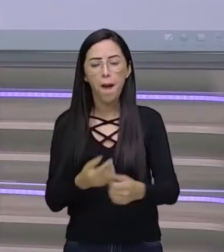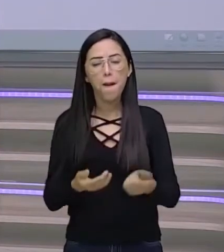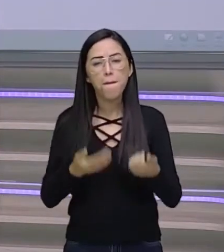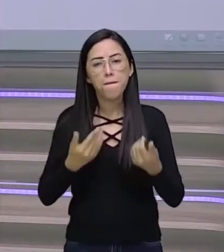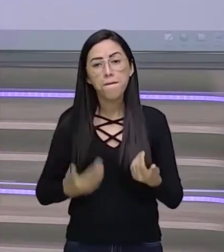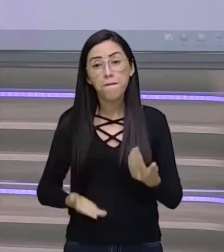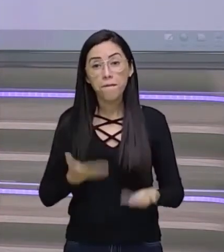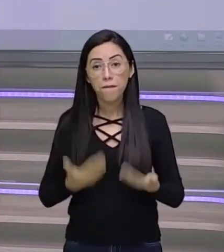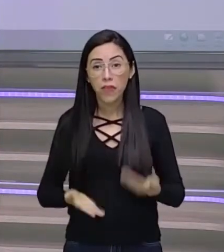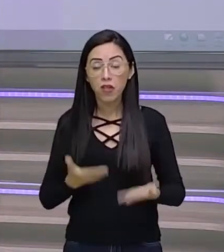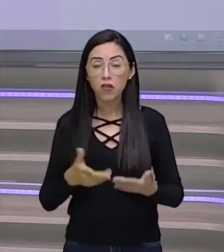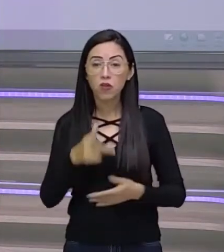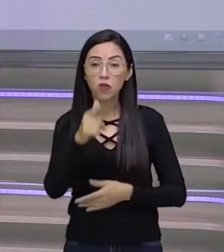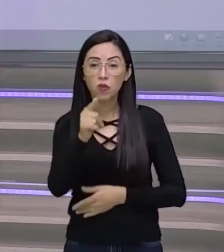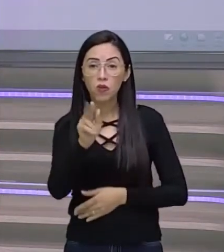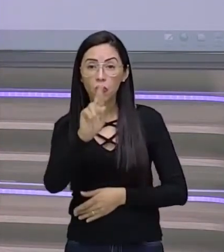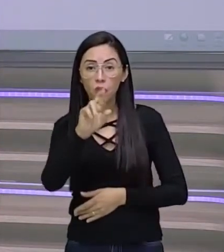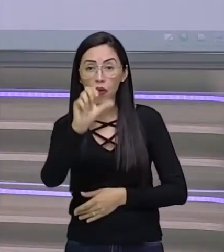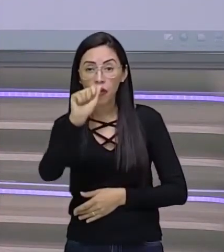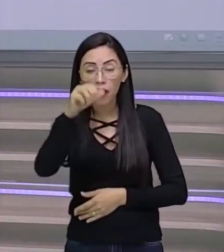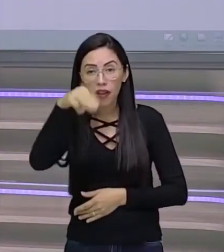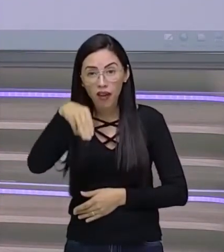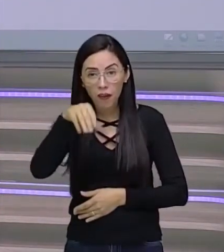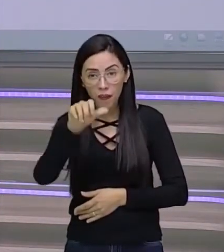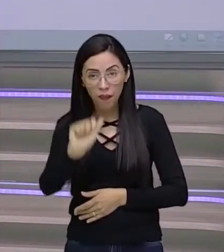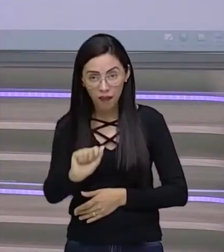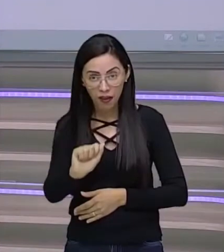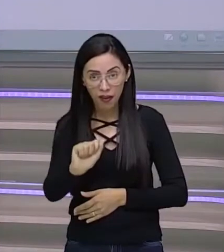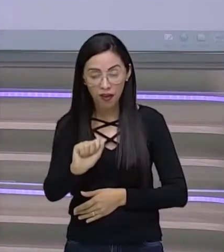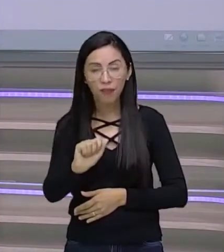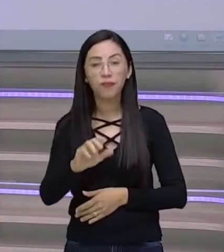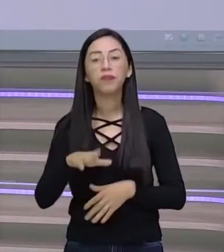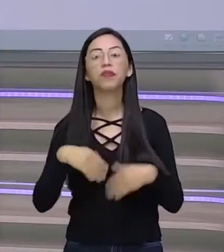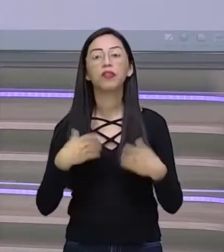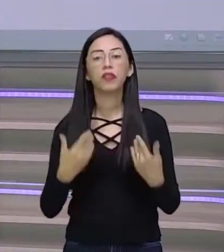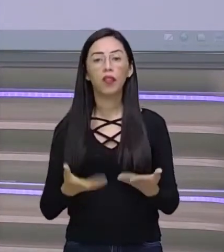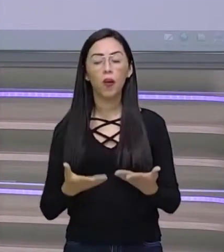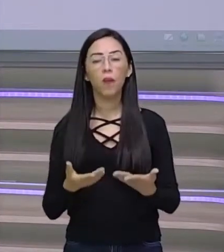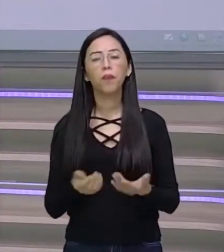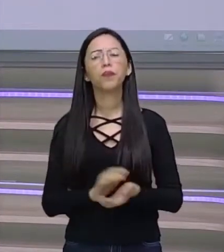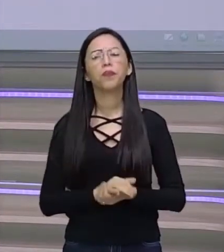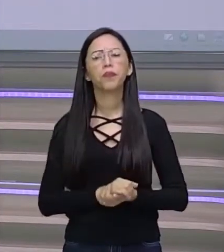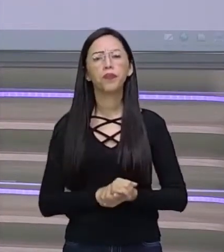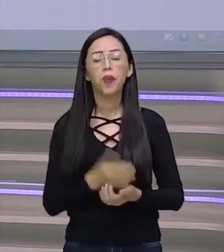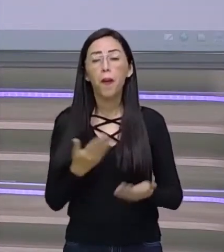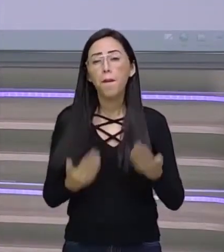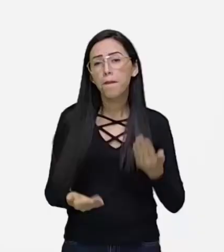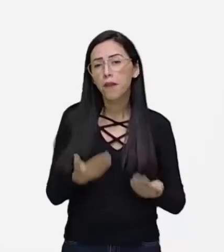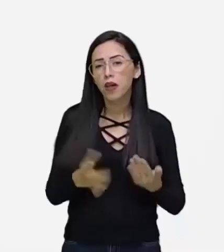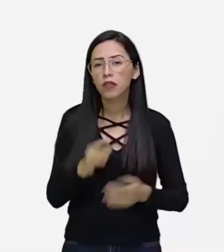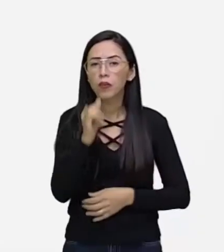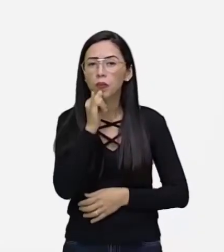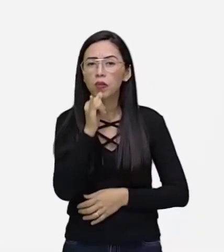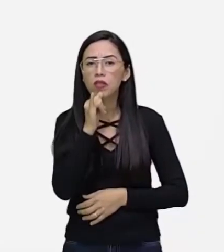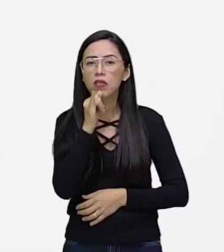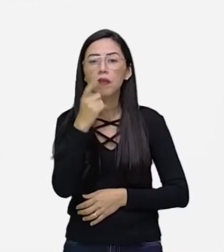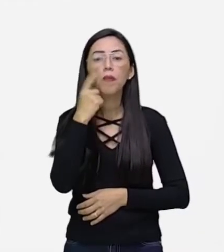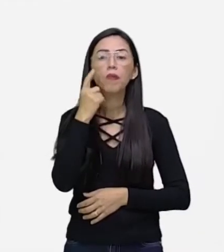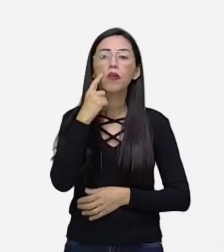massa, grama, quilograma. O que é massa? O que nós temos como massa? Frango,